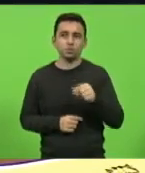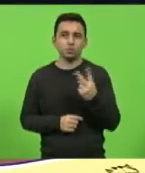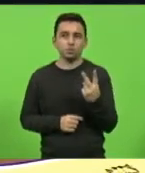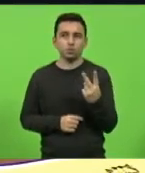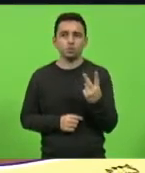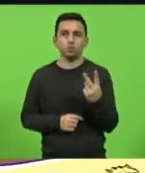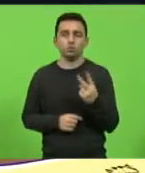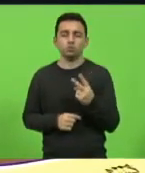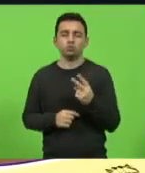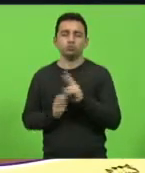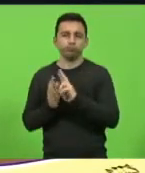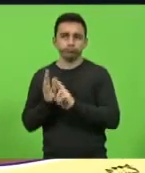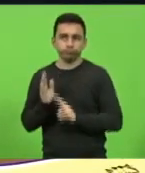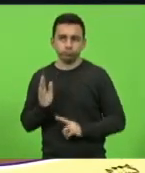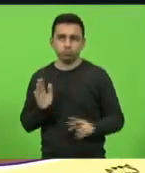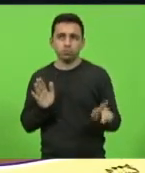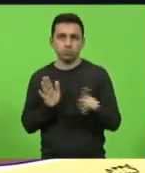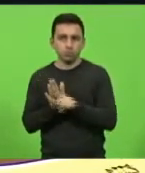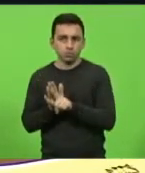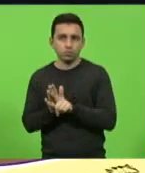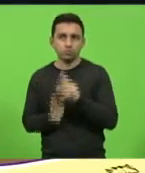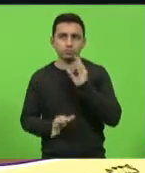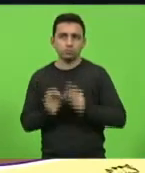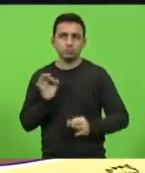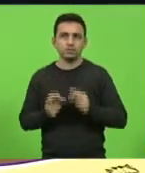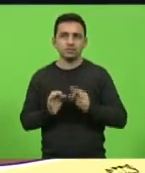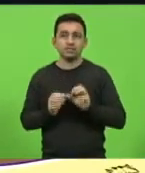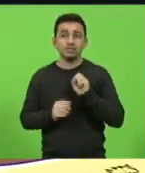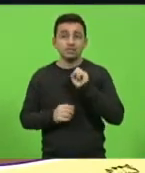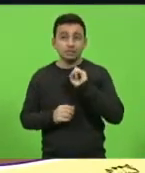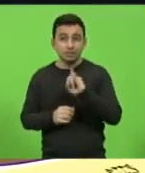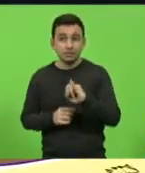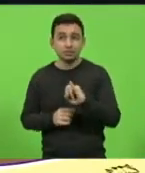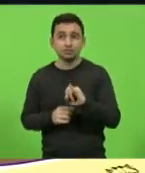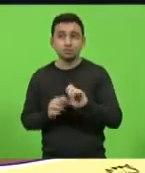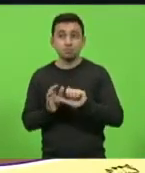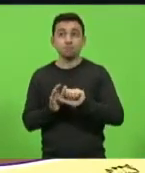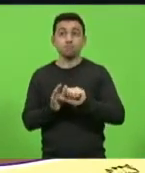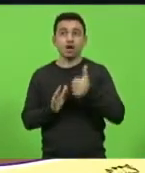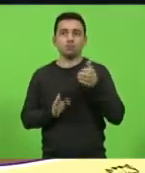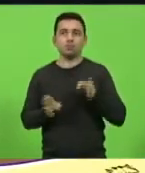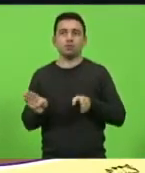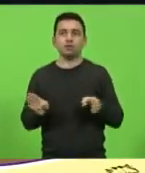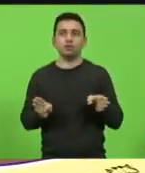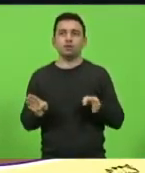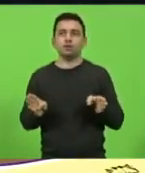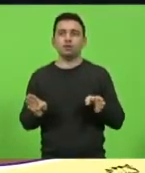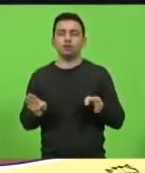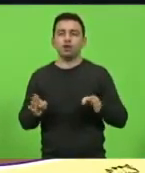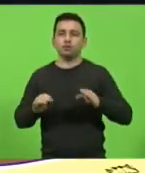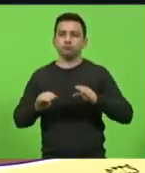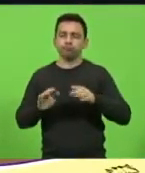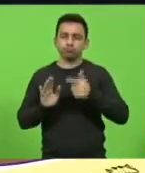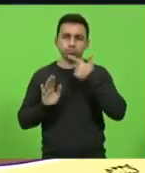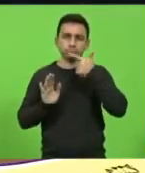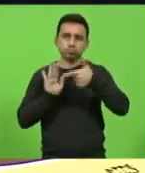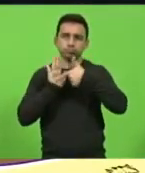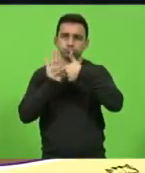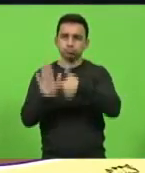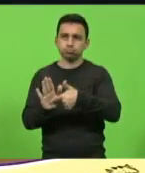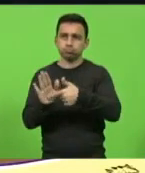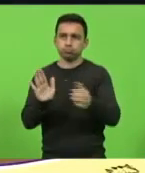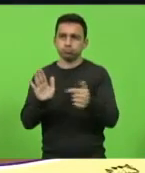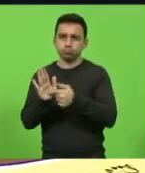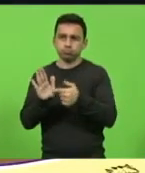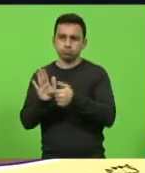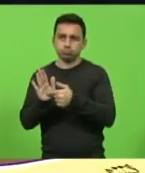do julgamento. Se no primeiro momento a denúncia apontou